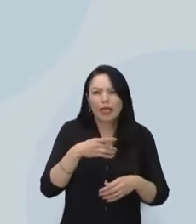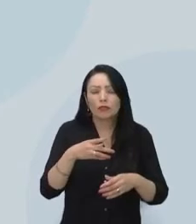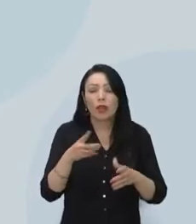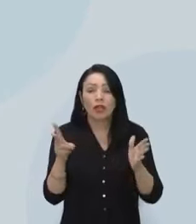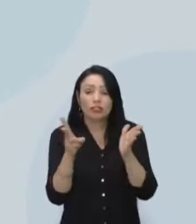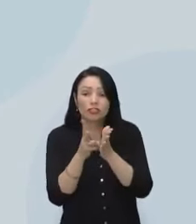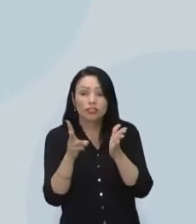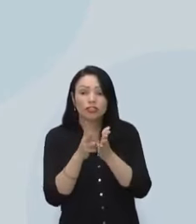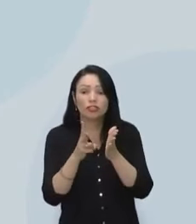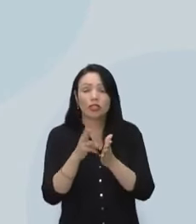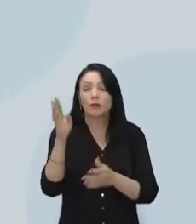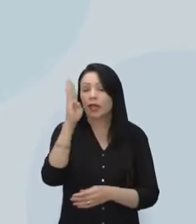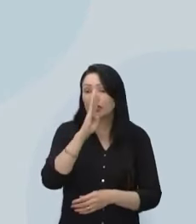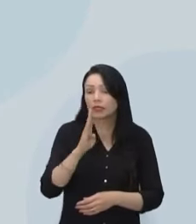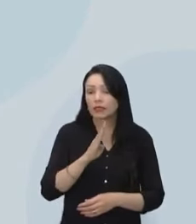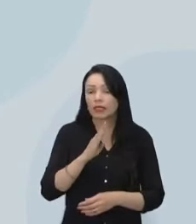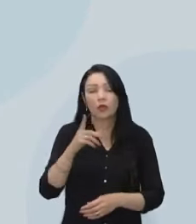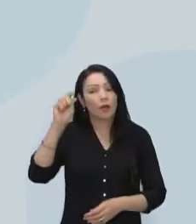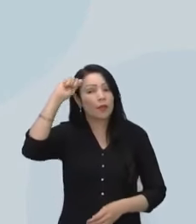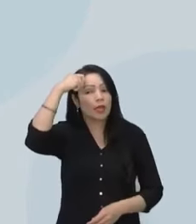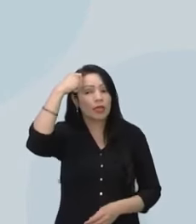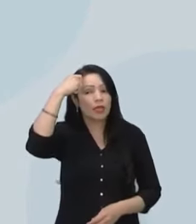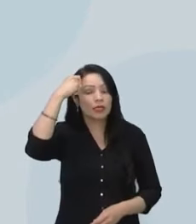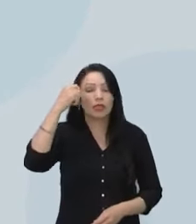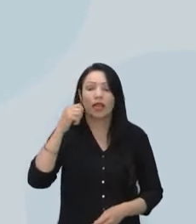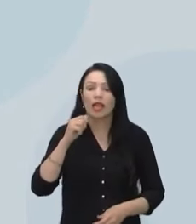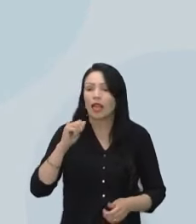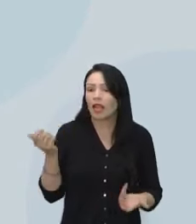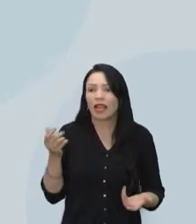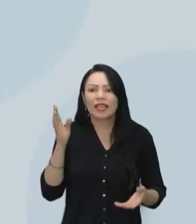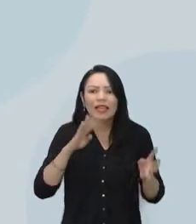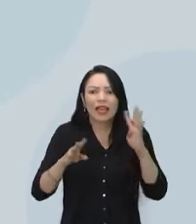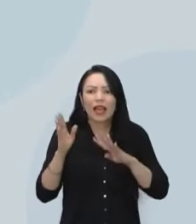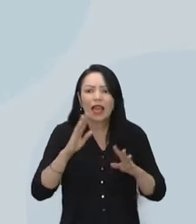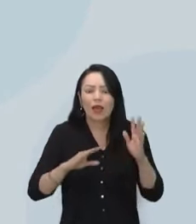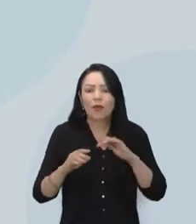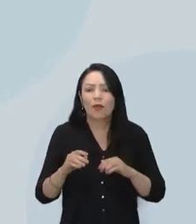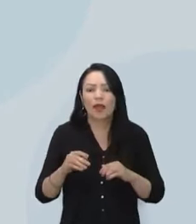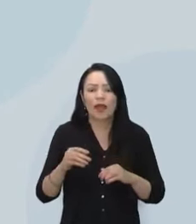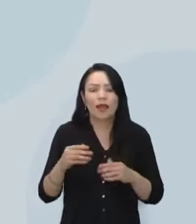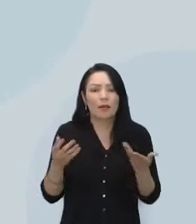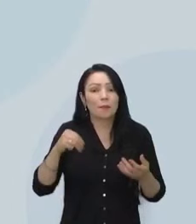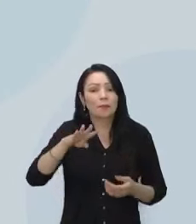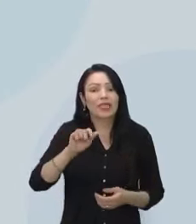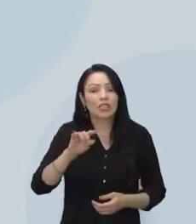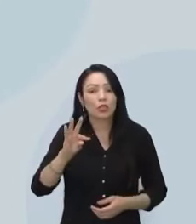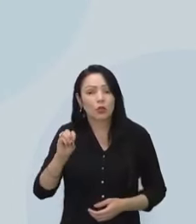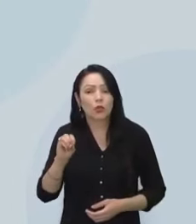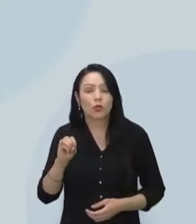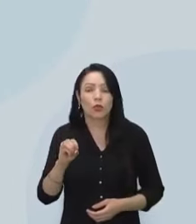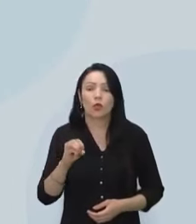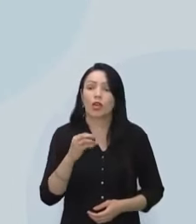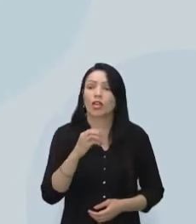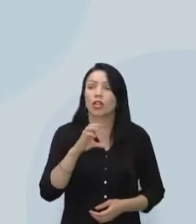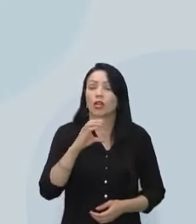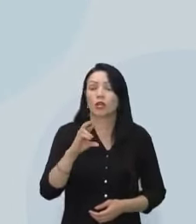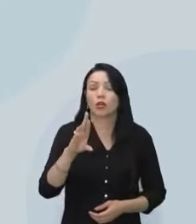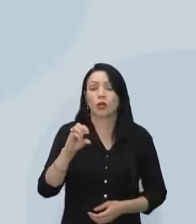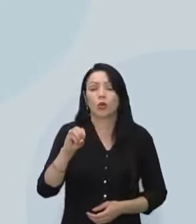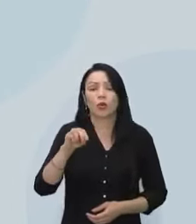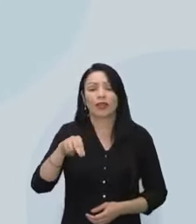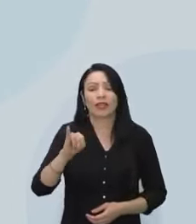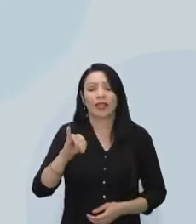indígenas e africanas, narrativas de aventura, narrativas de enigmas, mitos, crônicas,